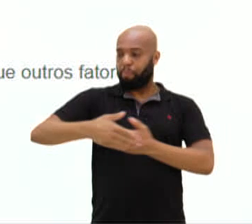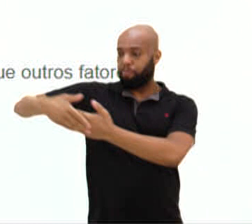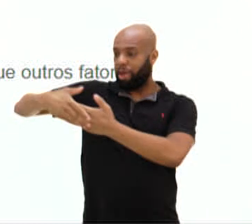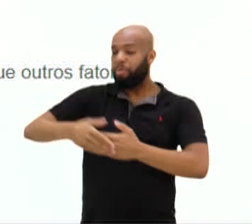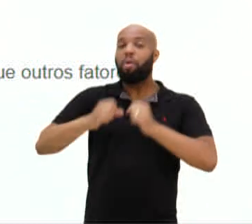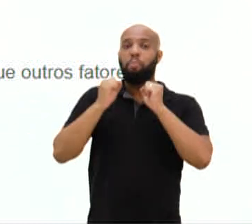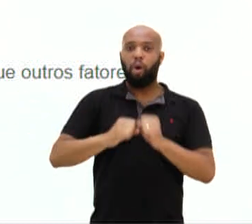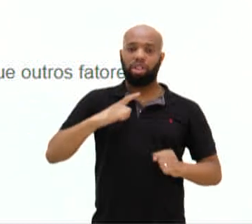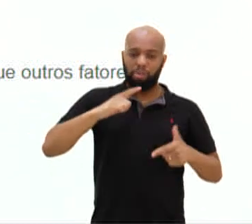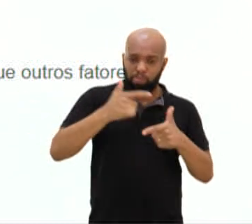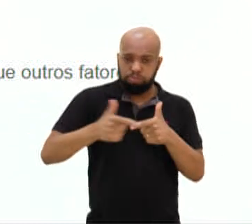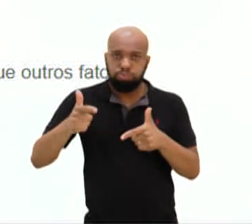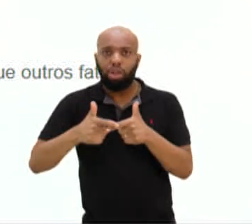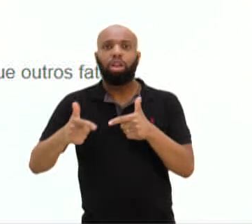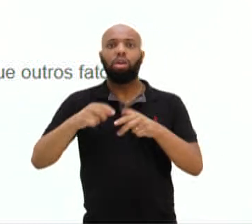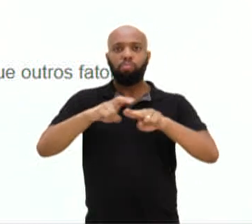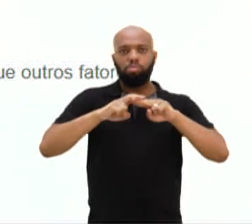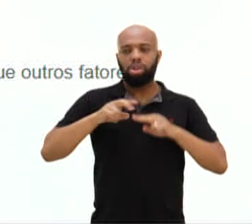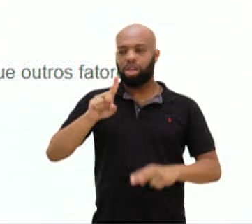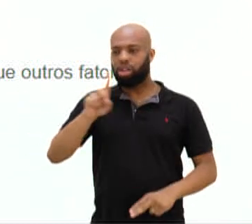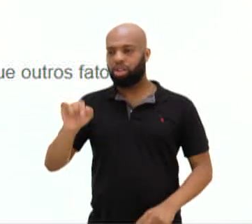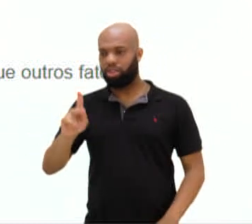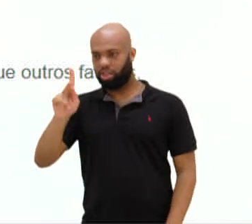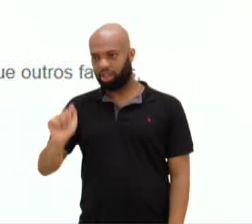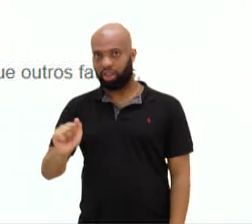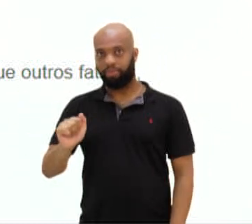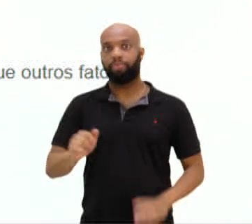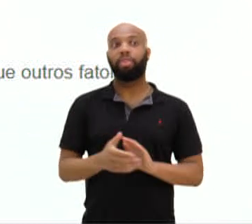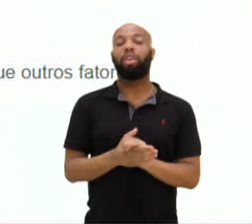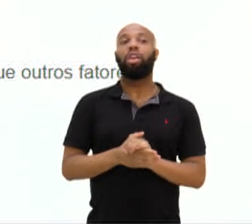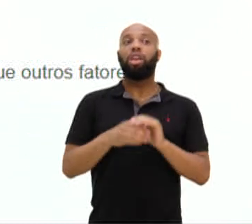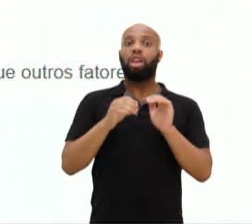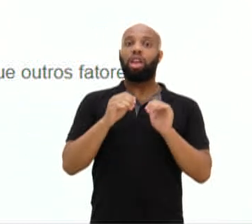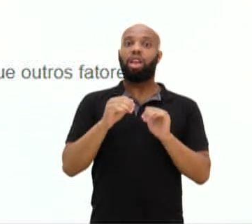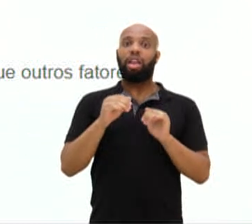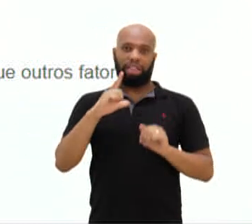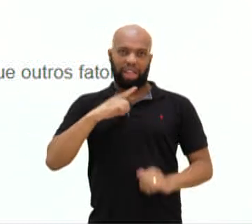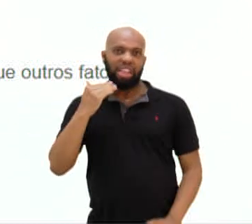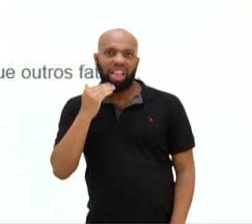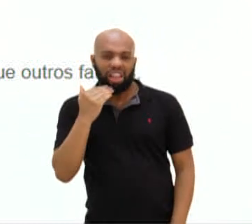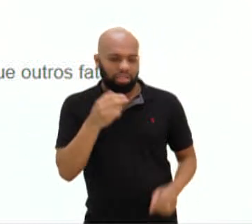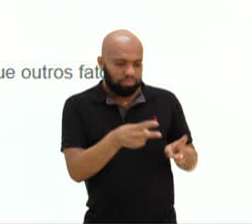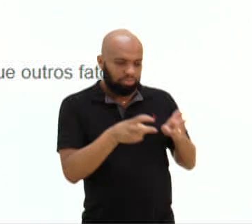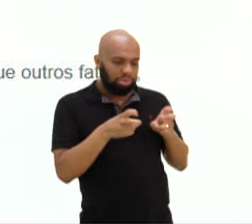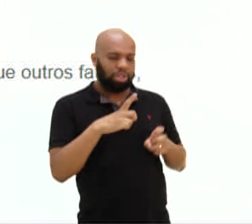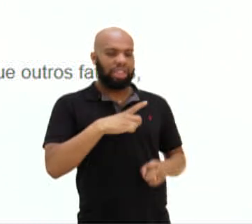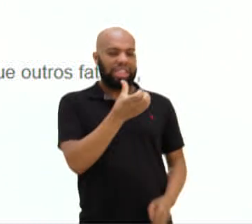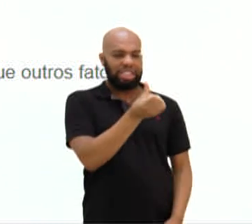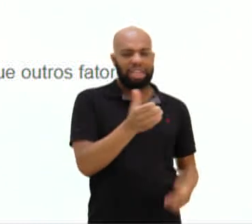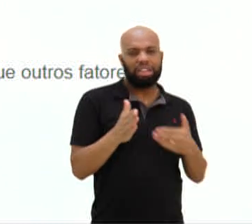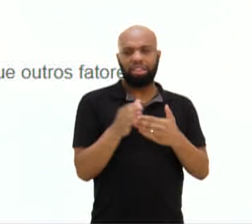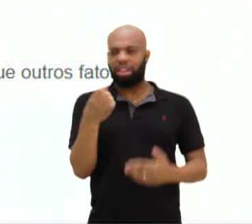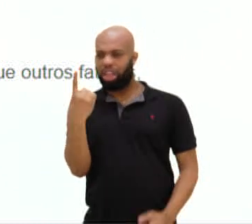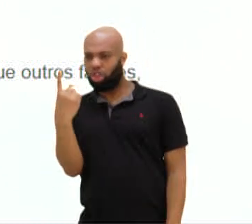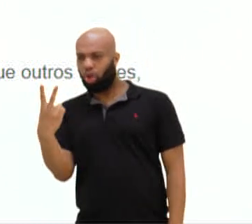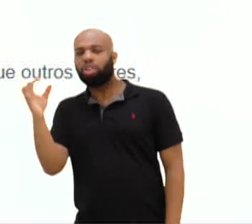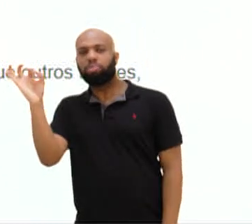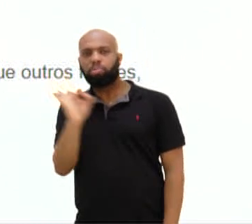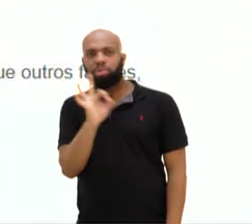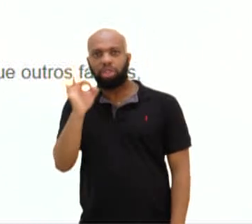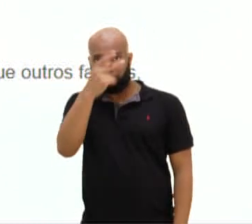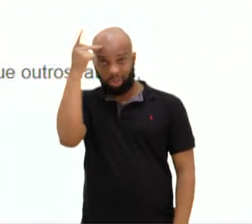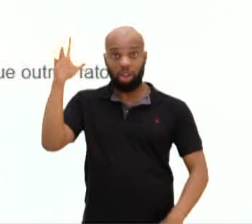a complicações pelo Zika. Tais defeitos são observados em apenas 6 a 12% dos casos, o que